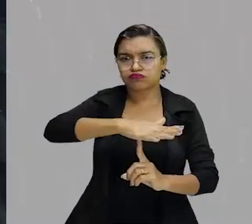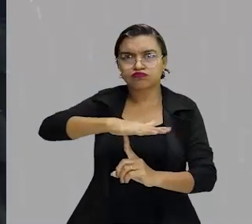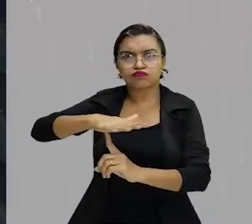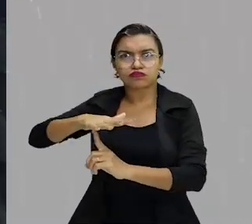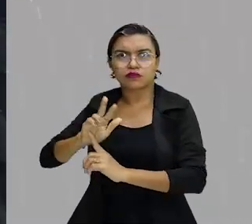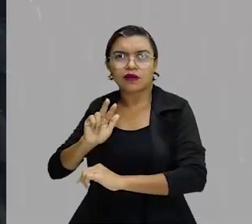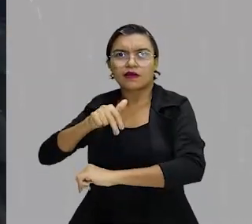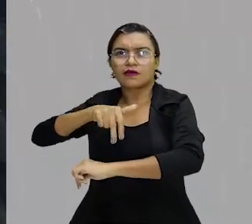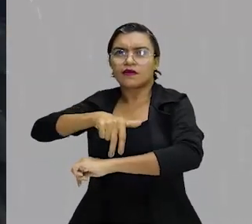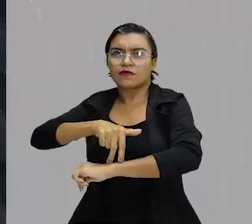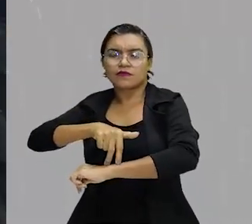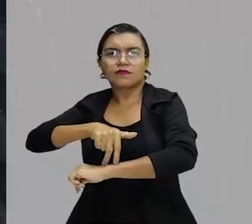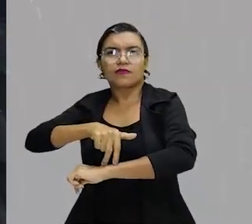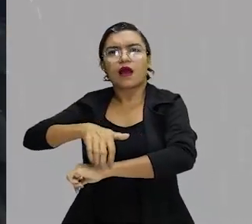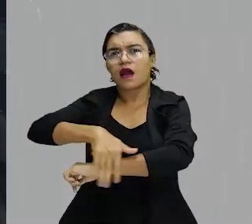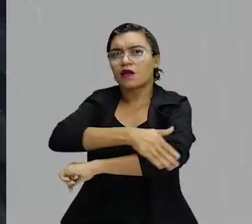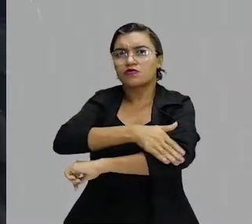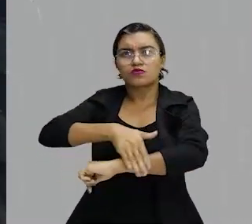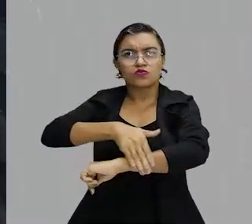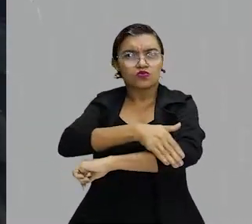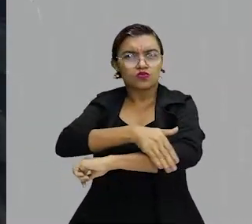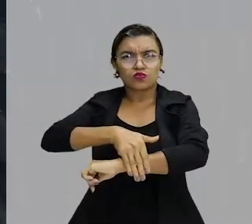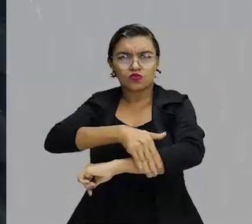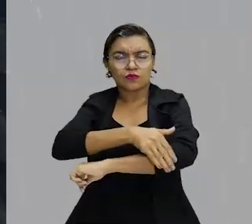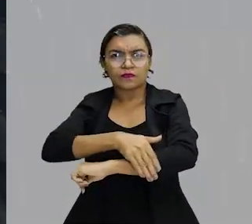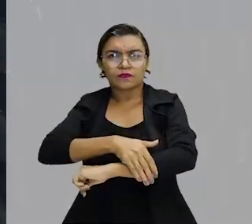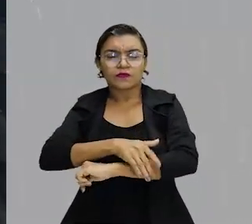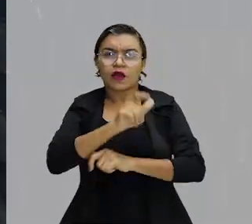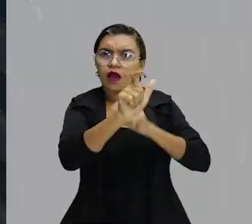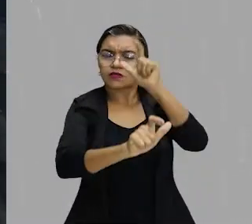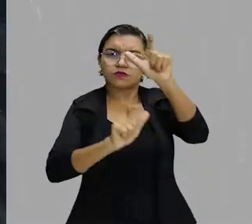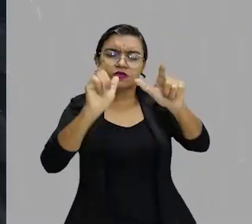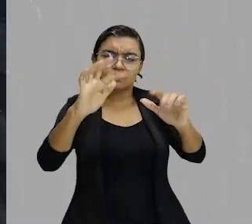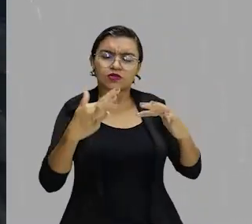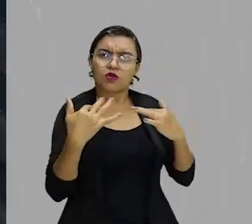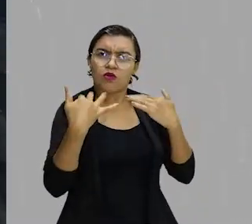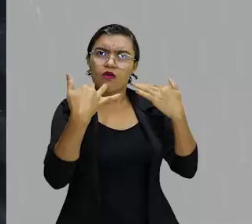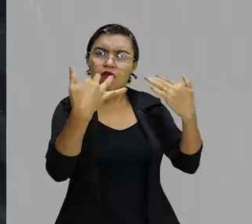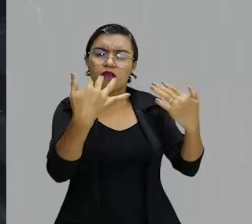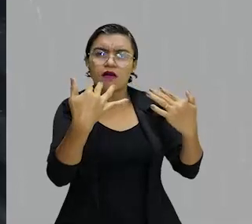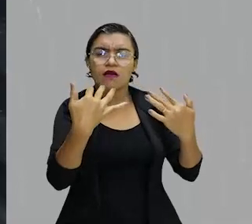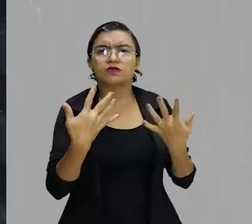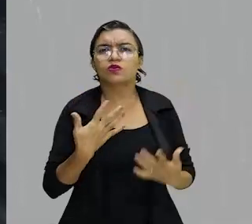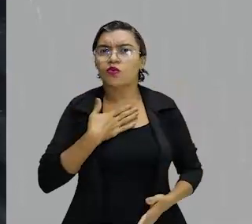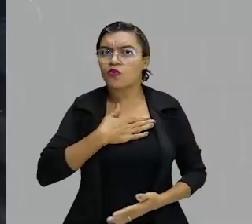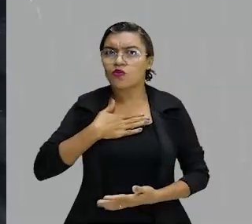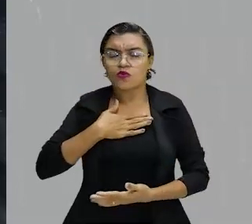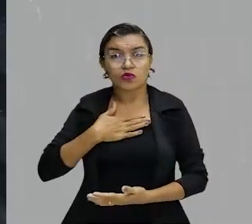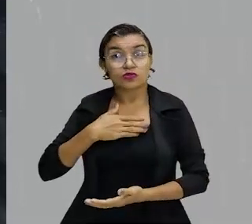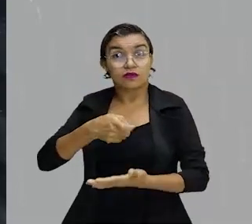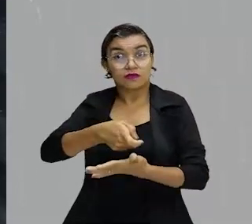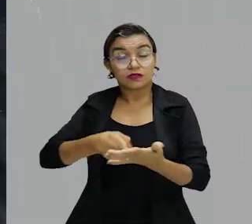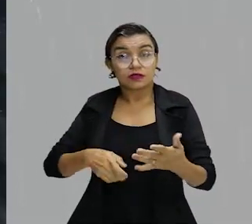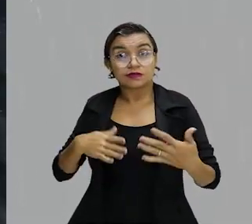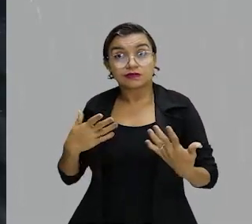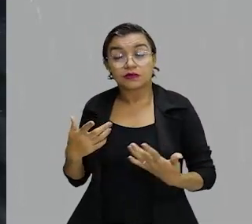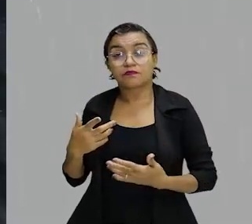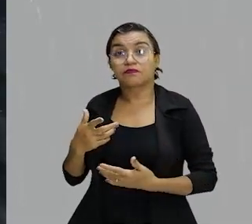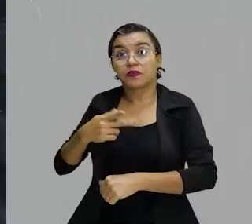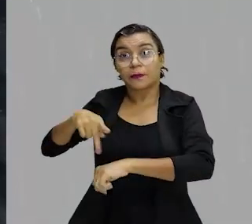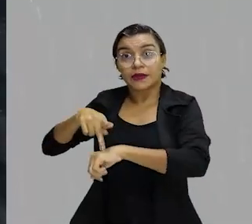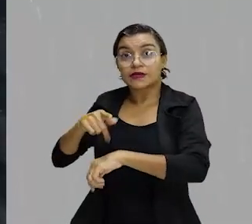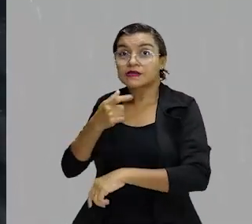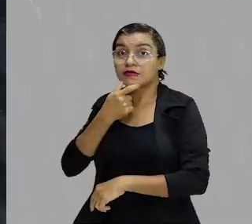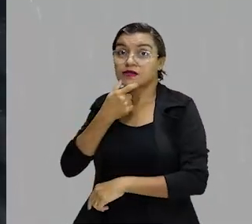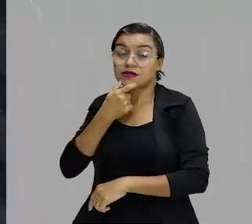ar livre, nas feiras, por exemplo, para que as pessoas se familiarizassem com aqueles textos. E a Inglaterra, ela quebrou, como eu